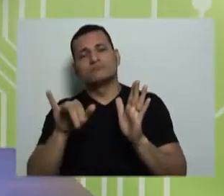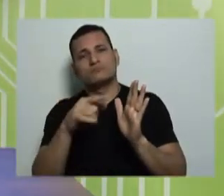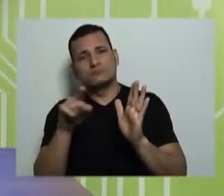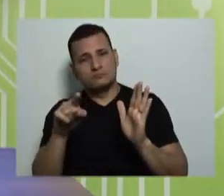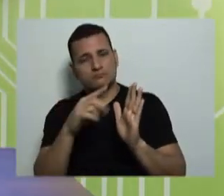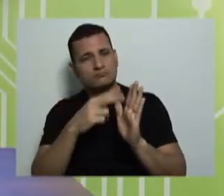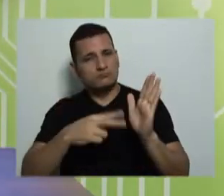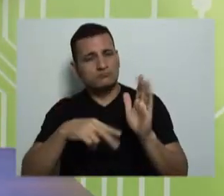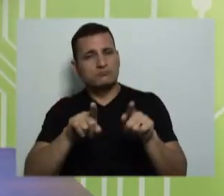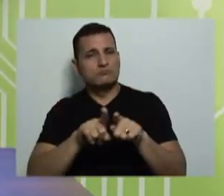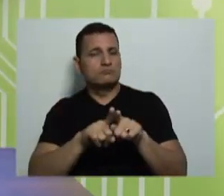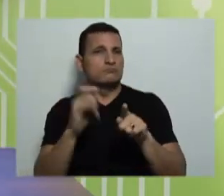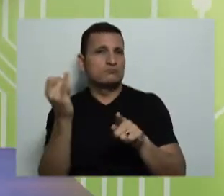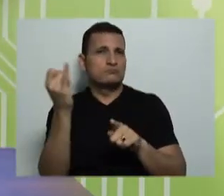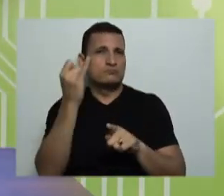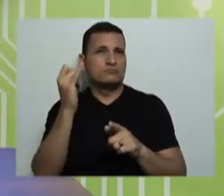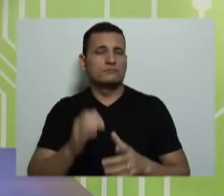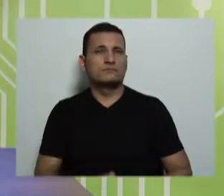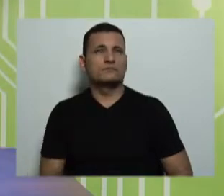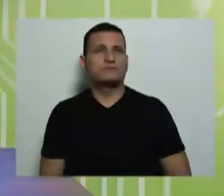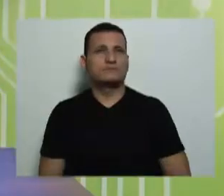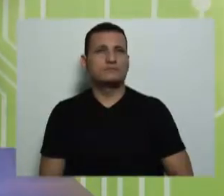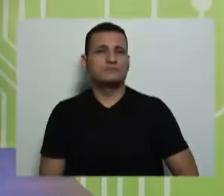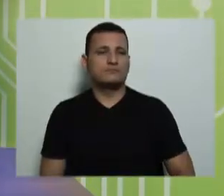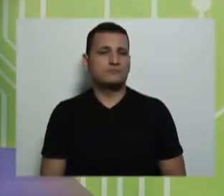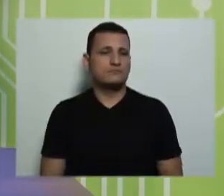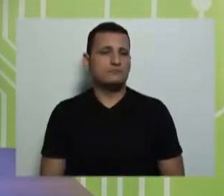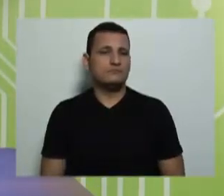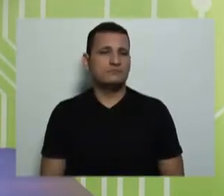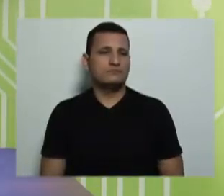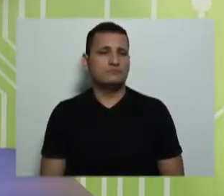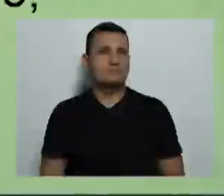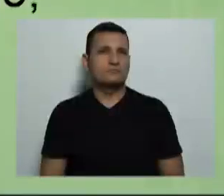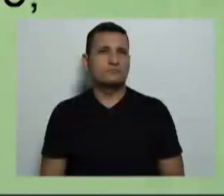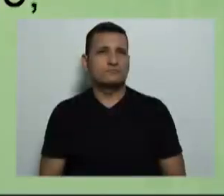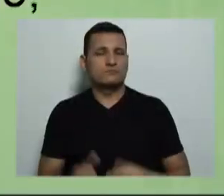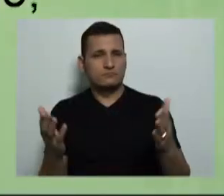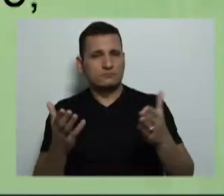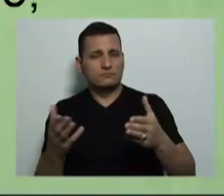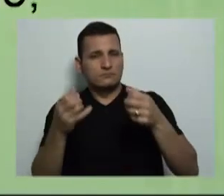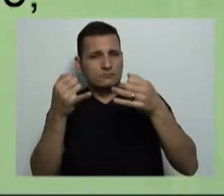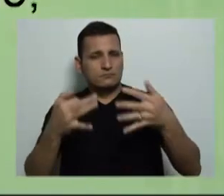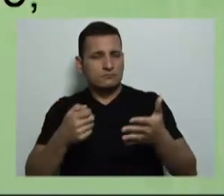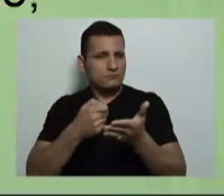para uma outra parte para falar das obrigações do estudante.